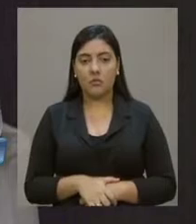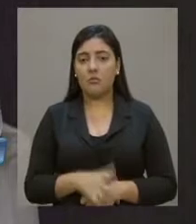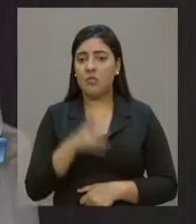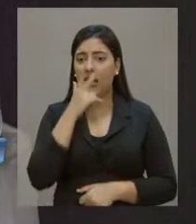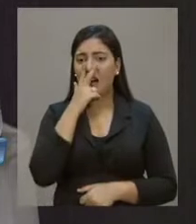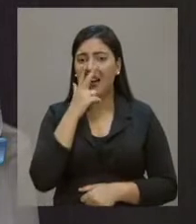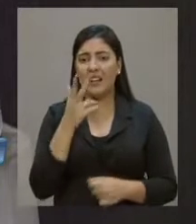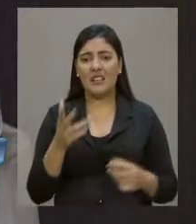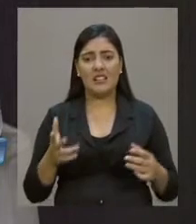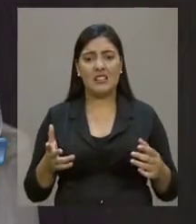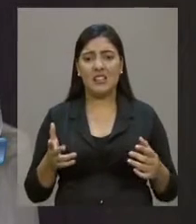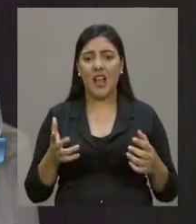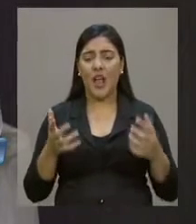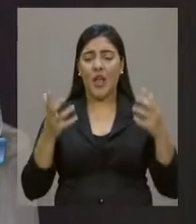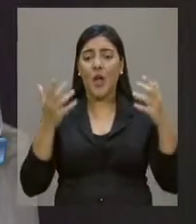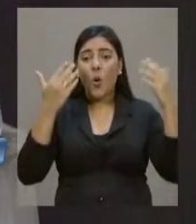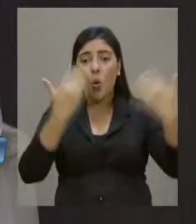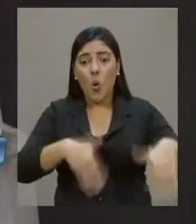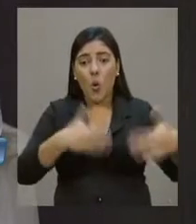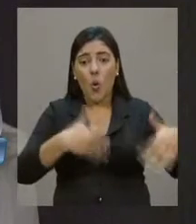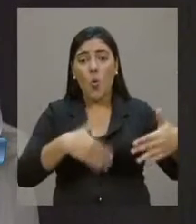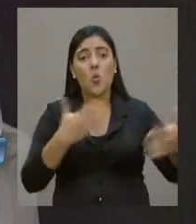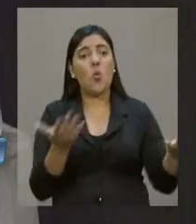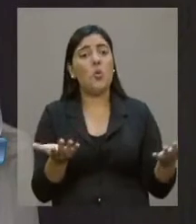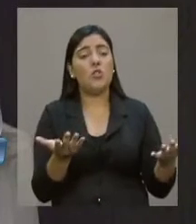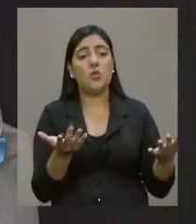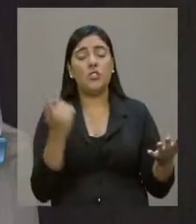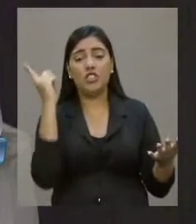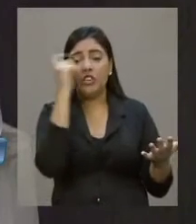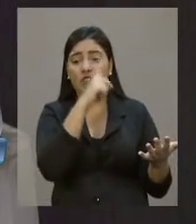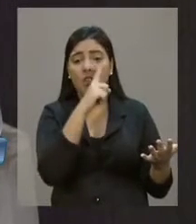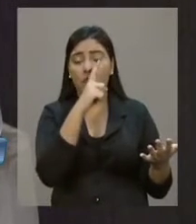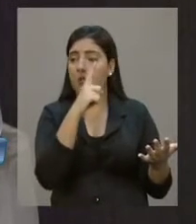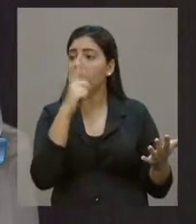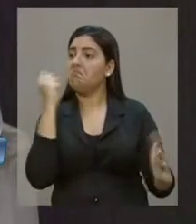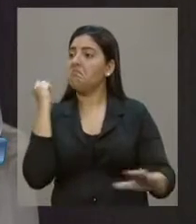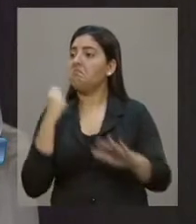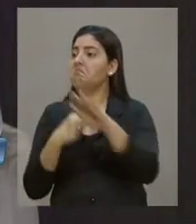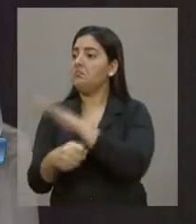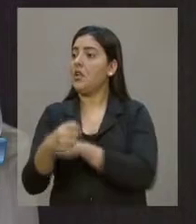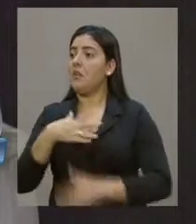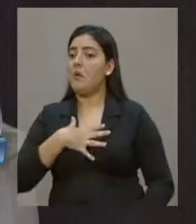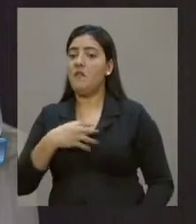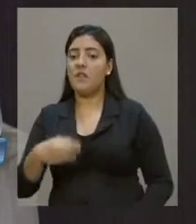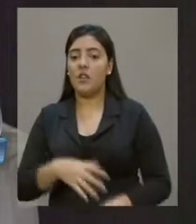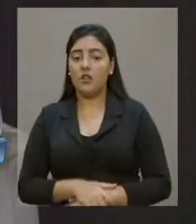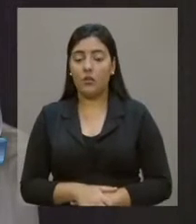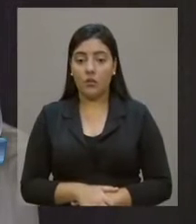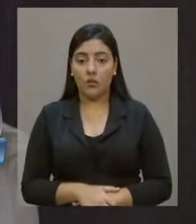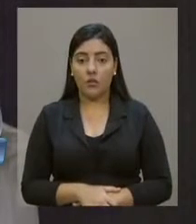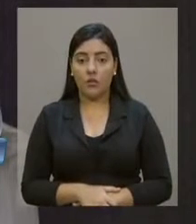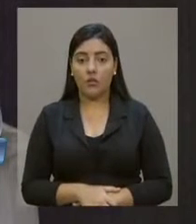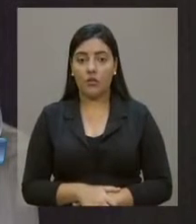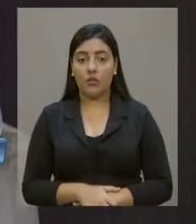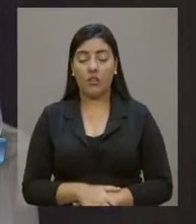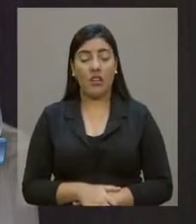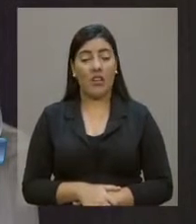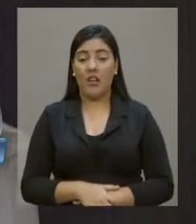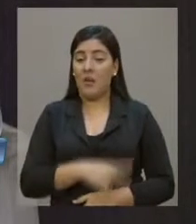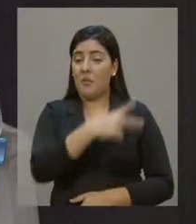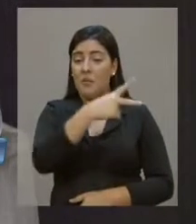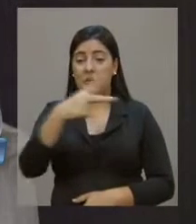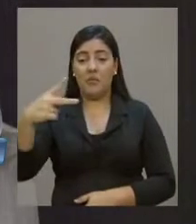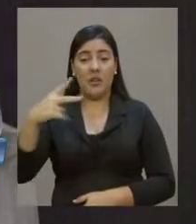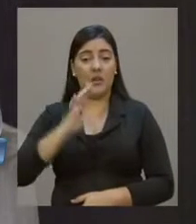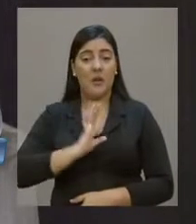rasgando a diplomacia brasileira. É uma vergonha para esse país, para a história desse país, ter um chefe de